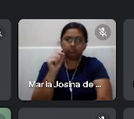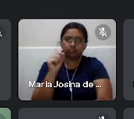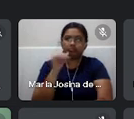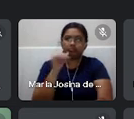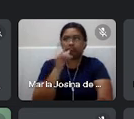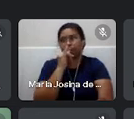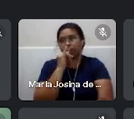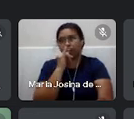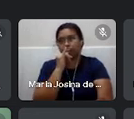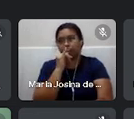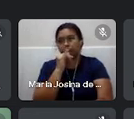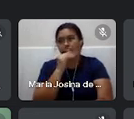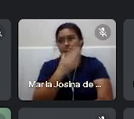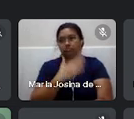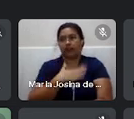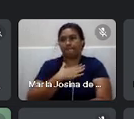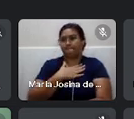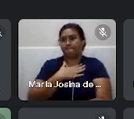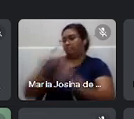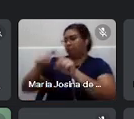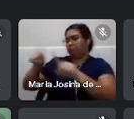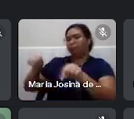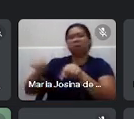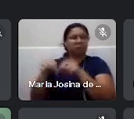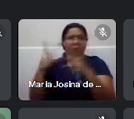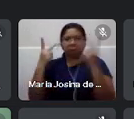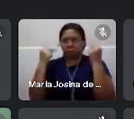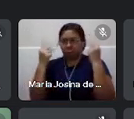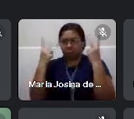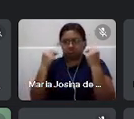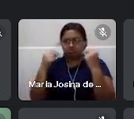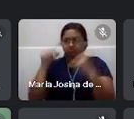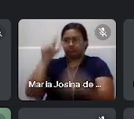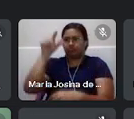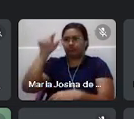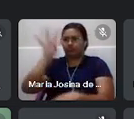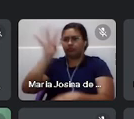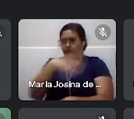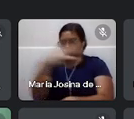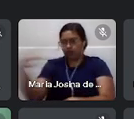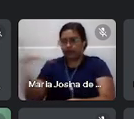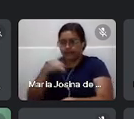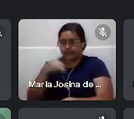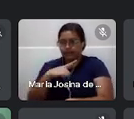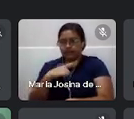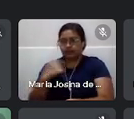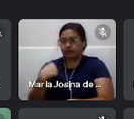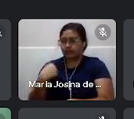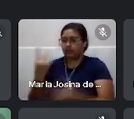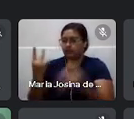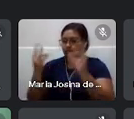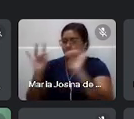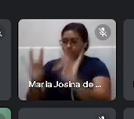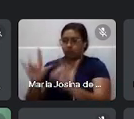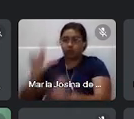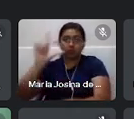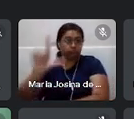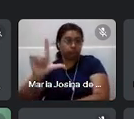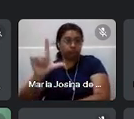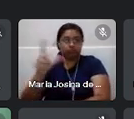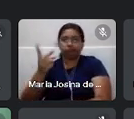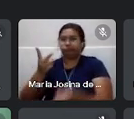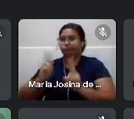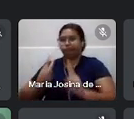ladrilhamento da minha sala para ser o local do experimento. Então, eu fixei o L. O L é